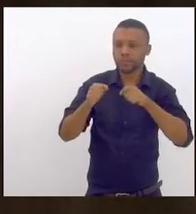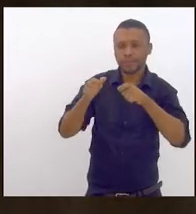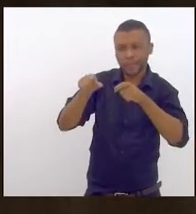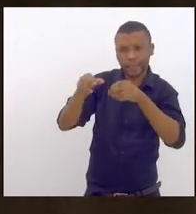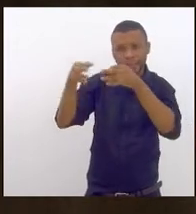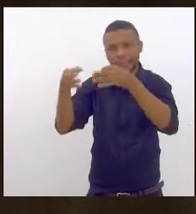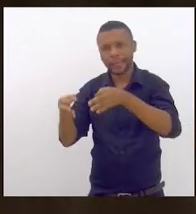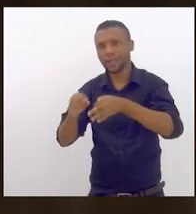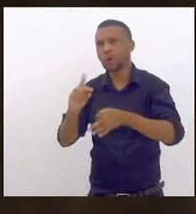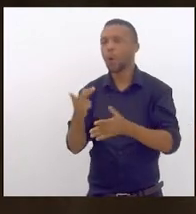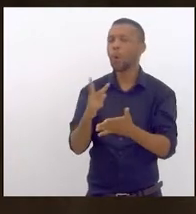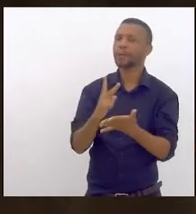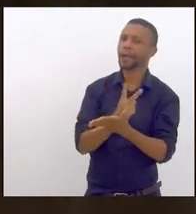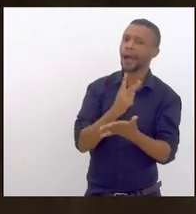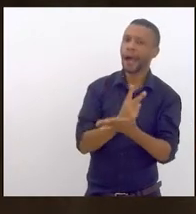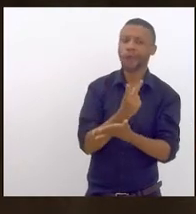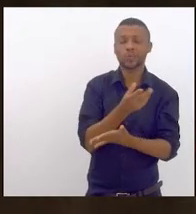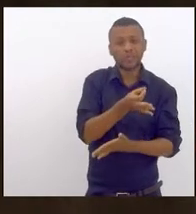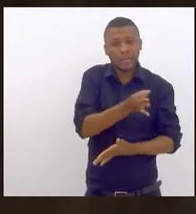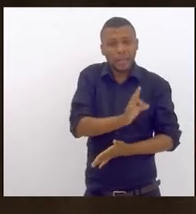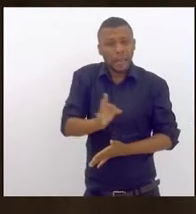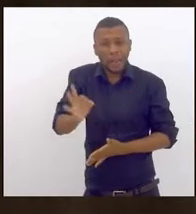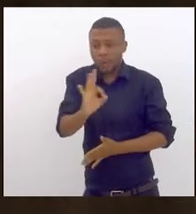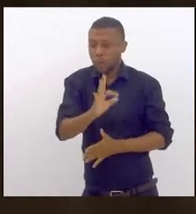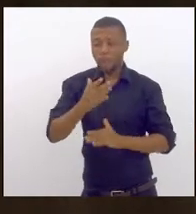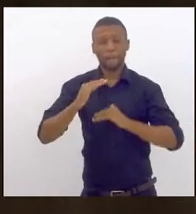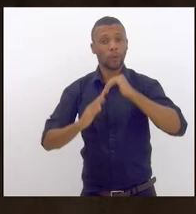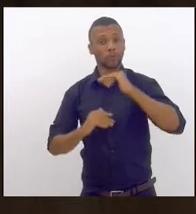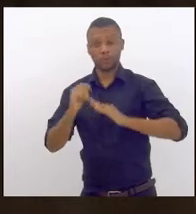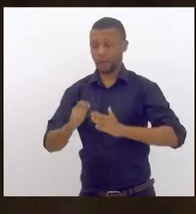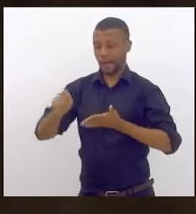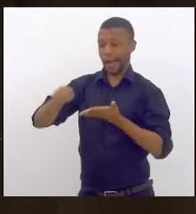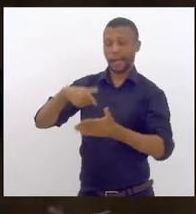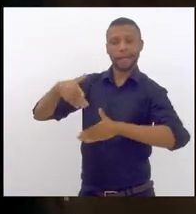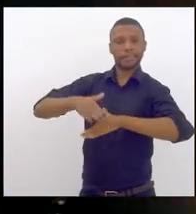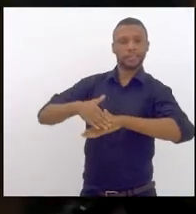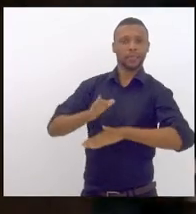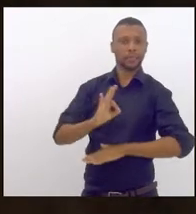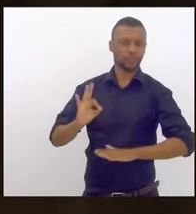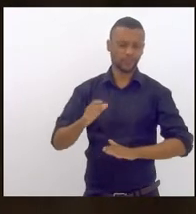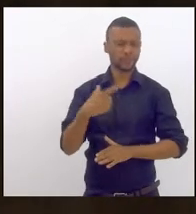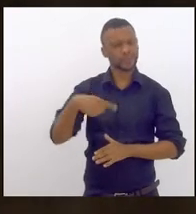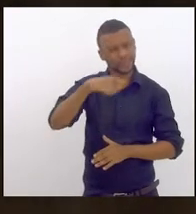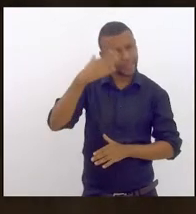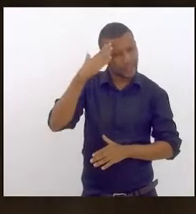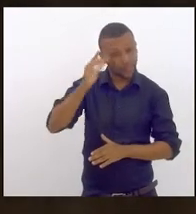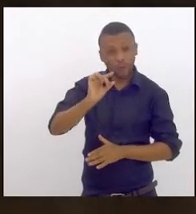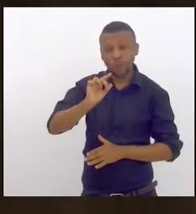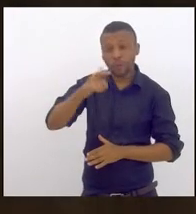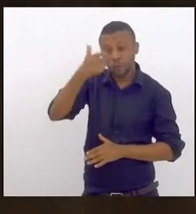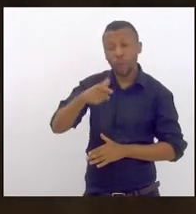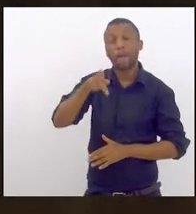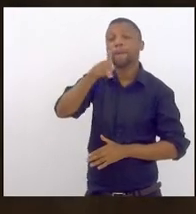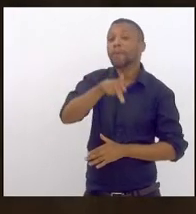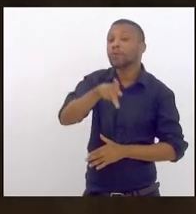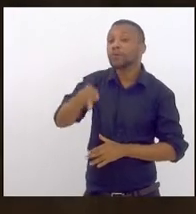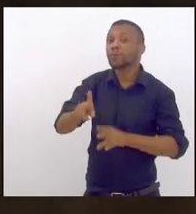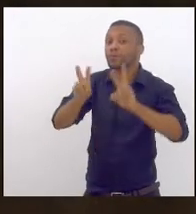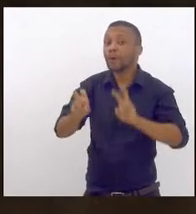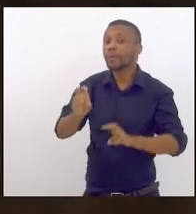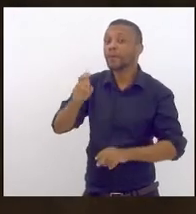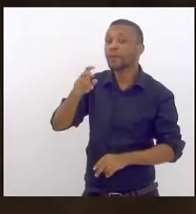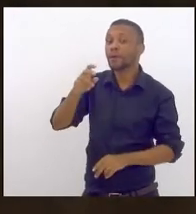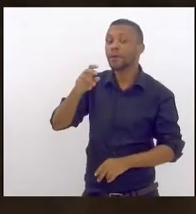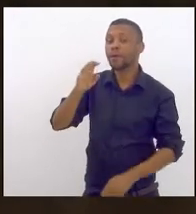correta. Como sabe Vossa Excelência, eu fui professor de topografia e um